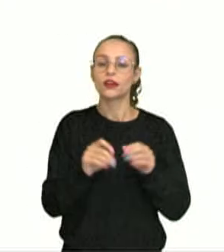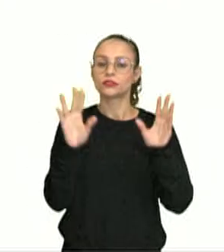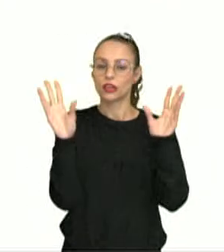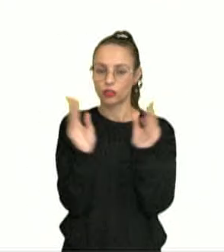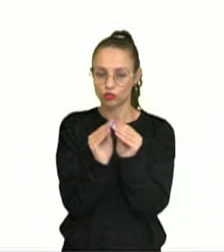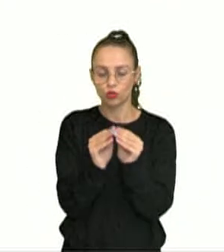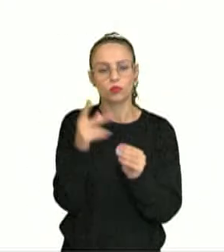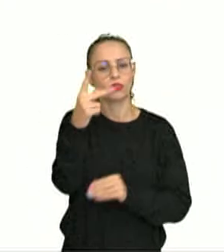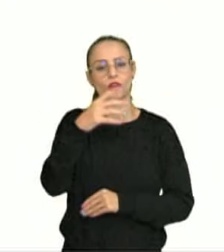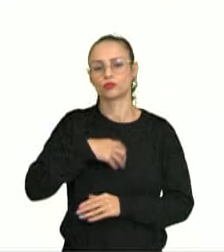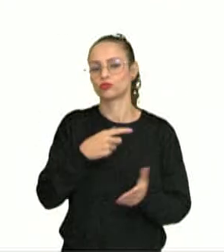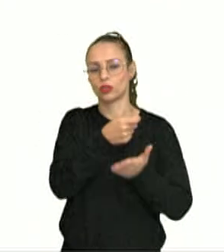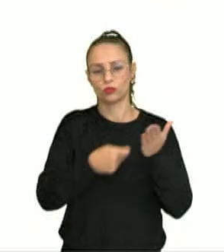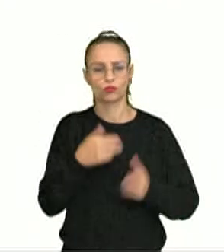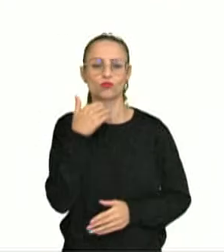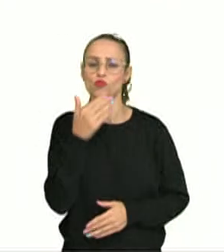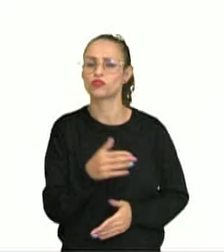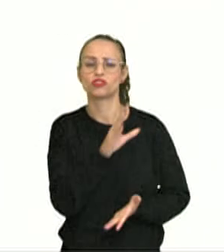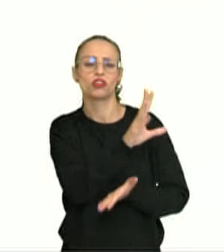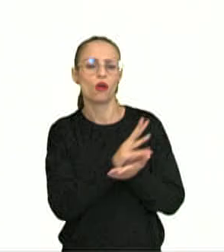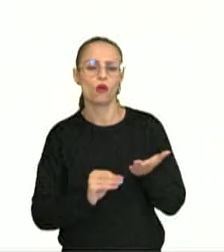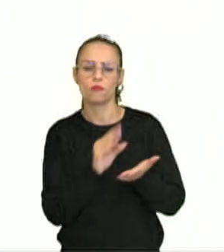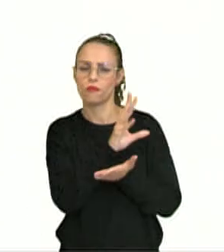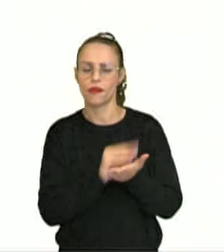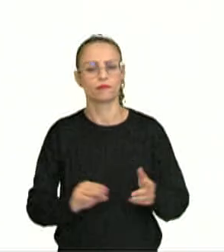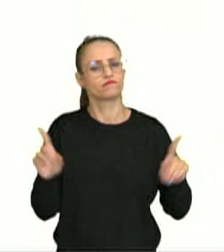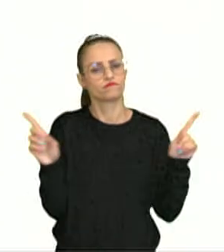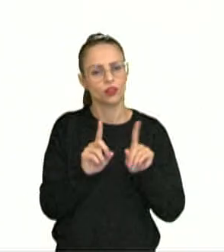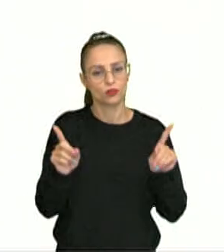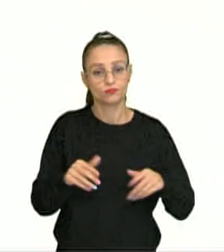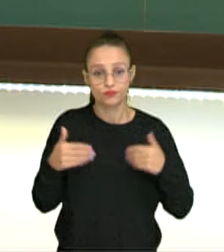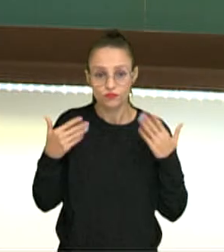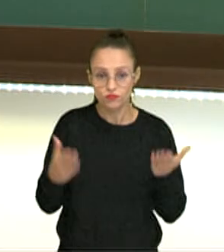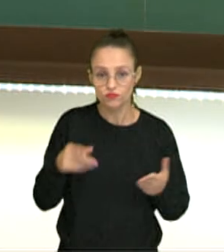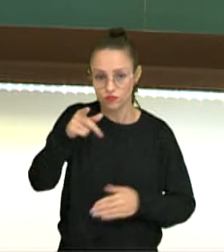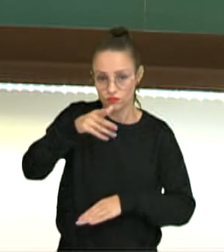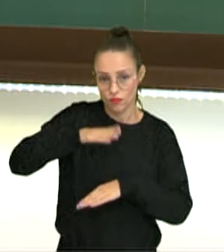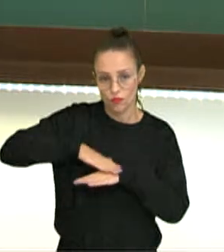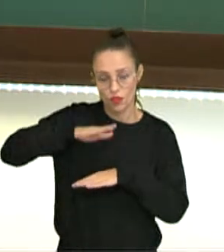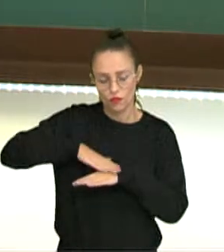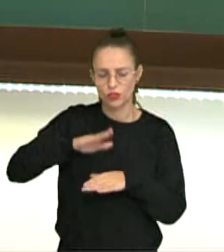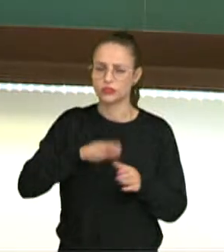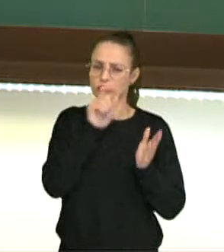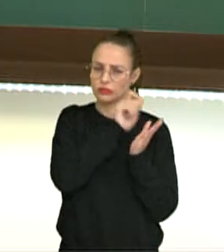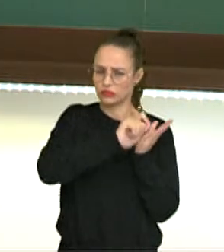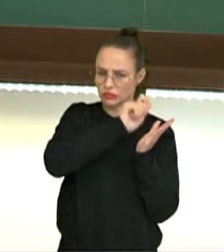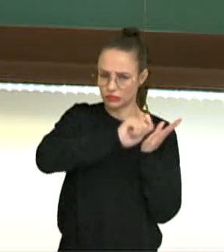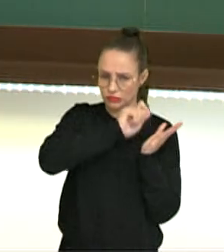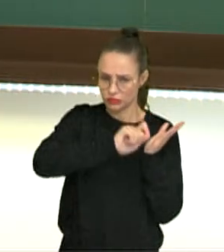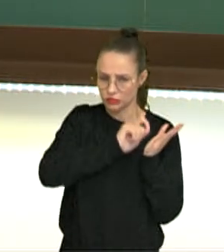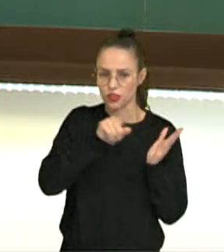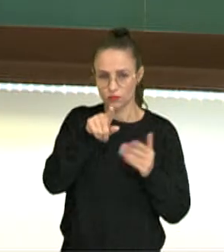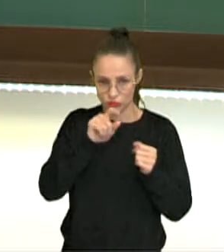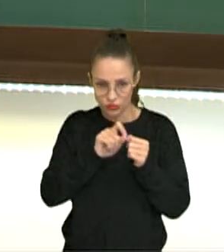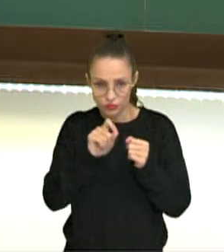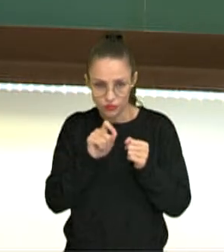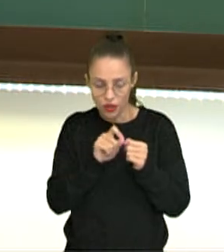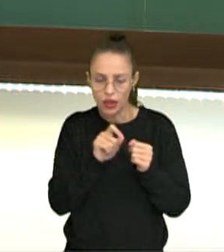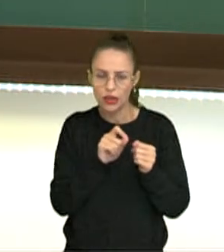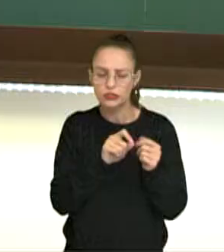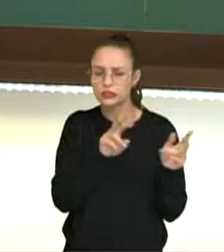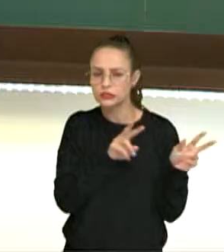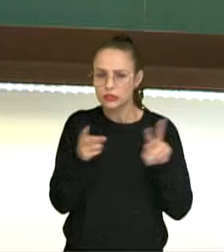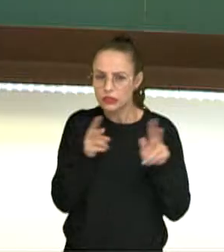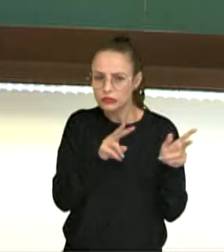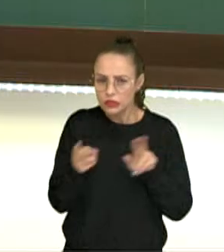palavras. Não adianta só você copiar trechos do livro. Quando você mesmo escreve, ou você faz a paráfrase,